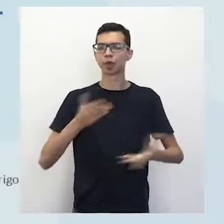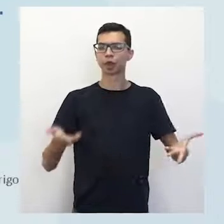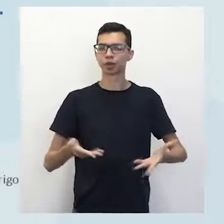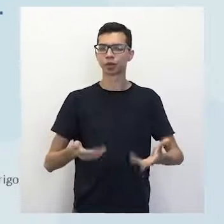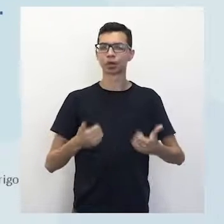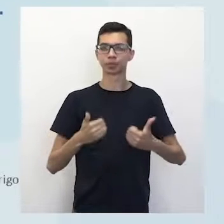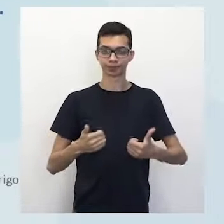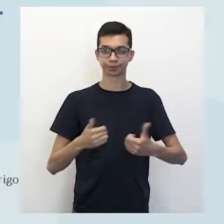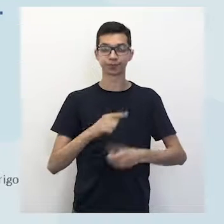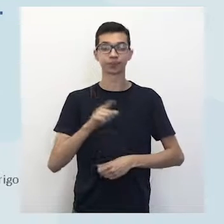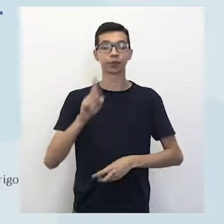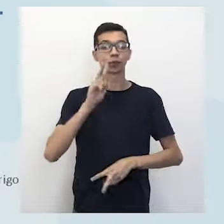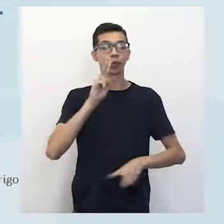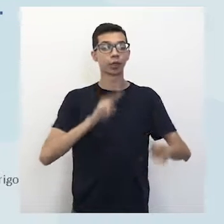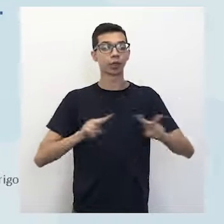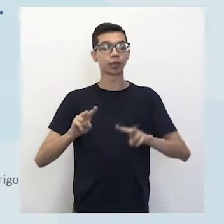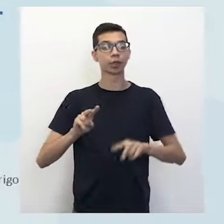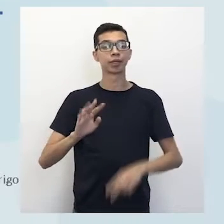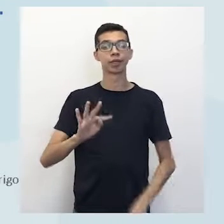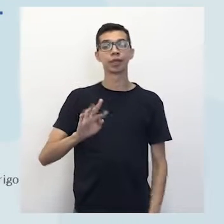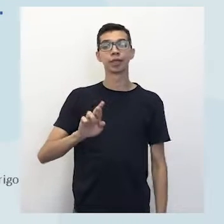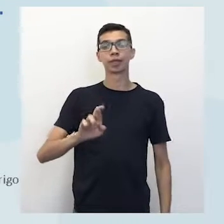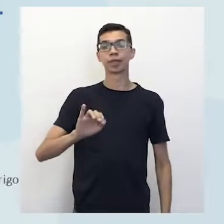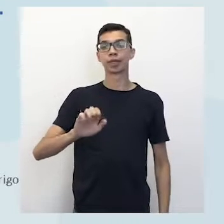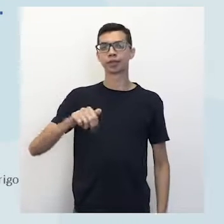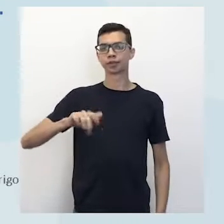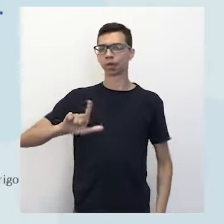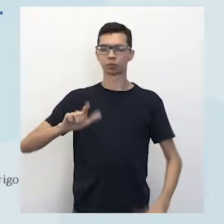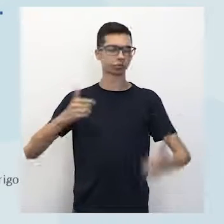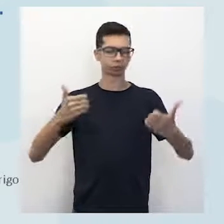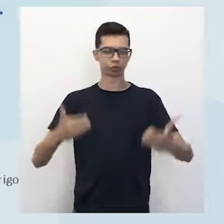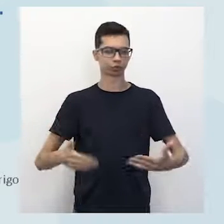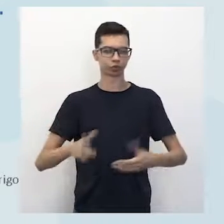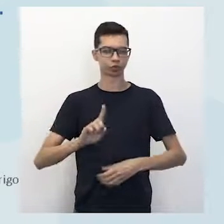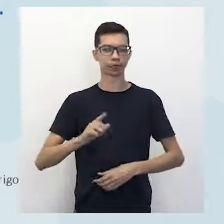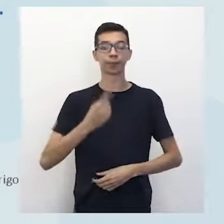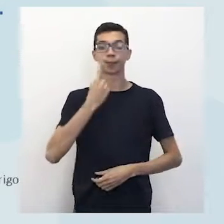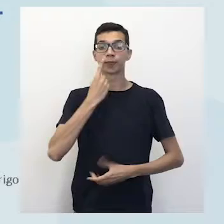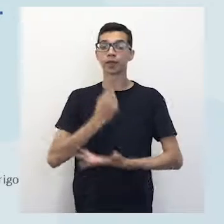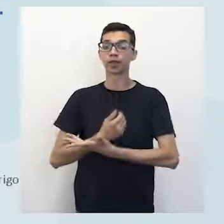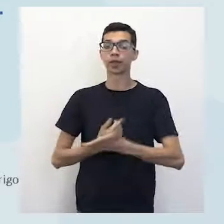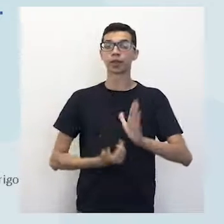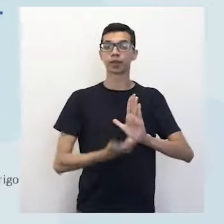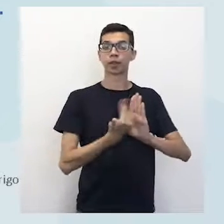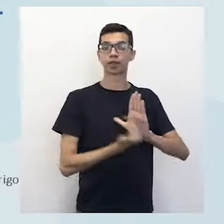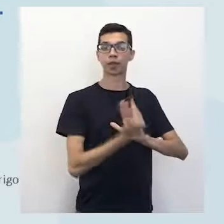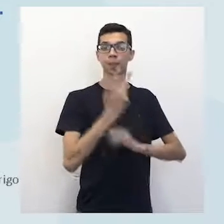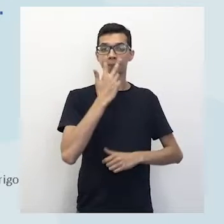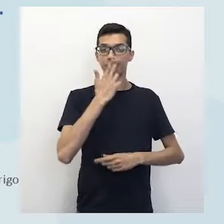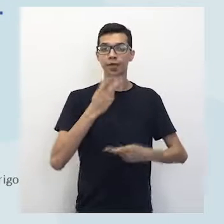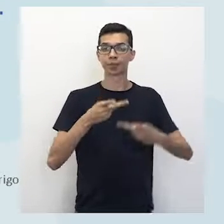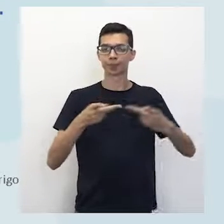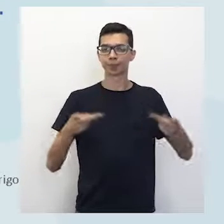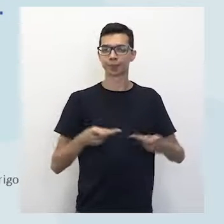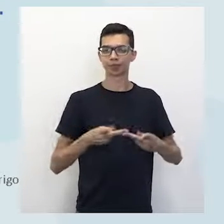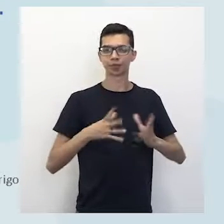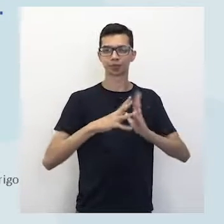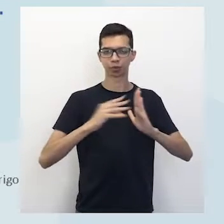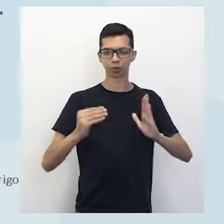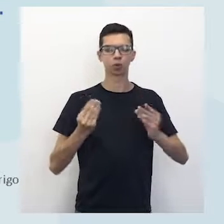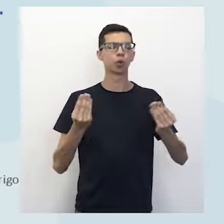Então, vocês estão vendo esses 3 gráficos PITS aí, são um exemplo de como